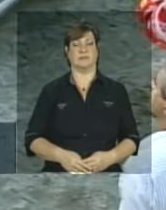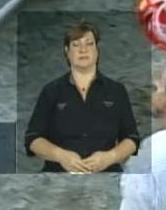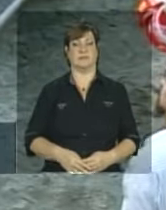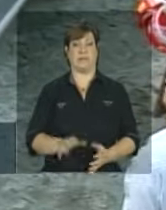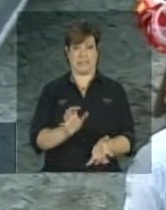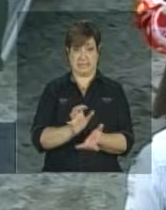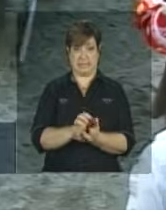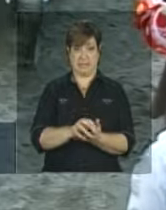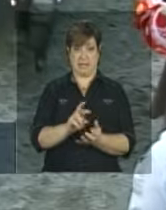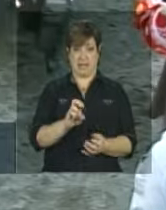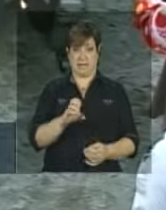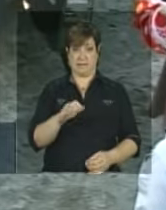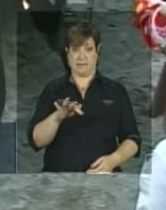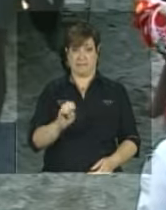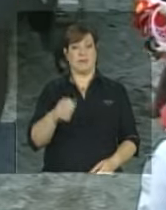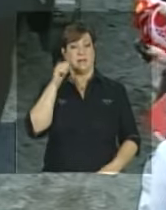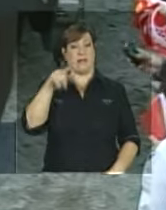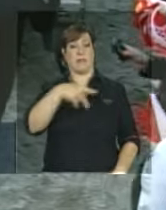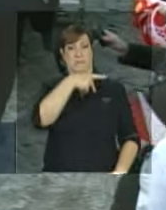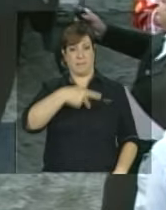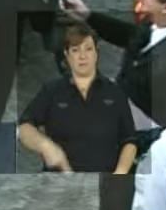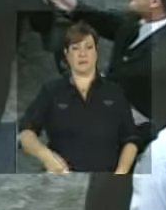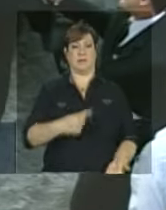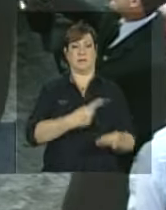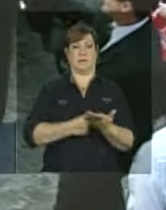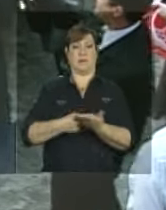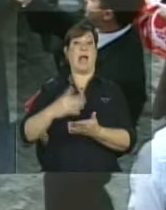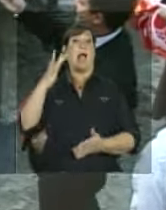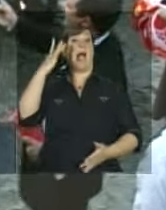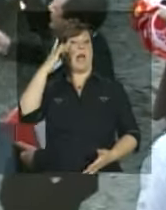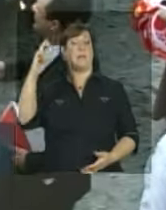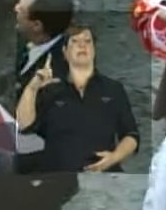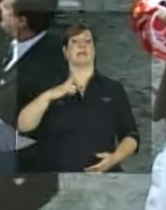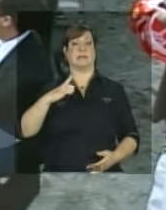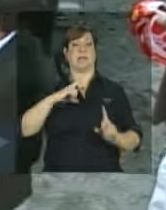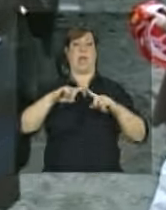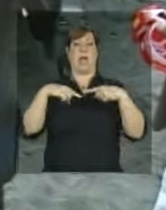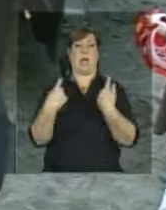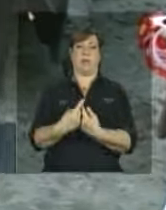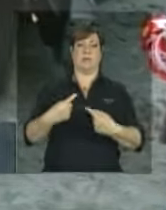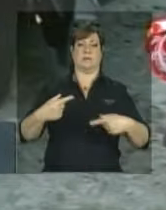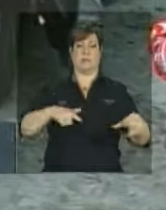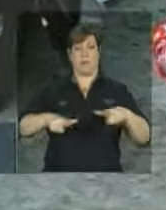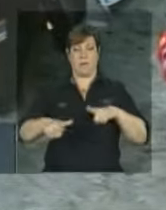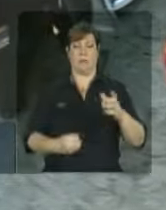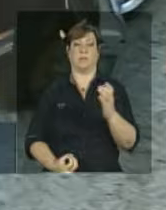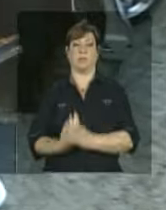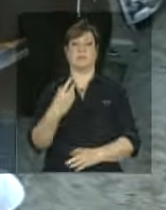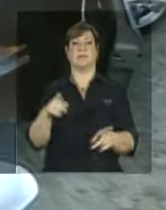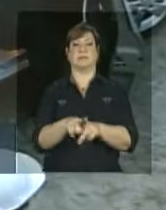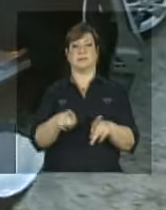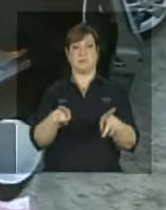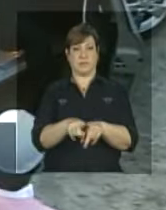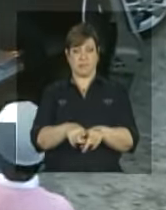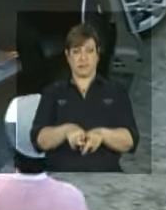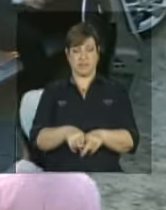Em Recife, a presidenta cumpre uma agenda amanhã de manhã com a inauguração também